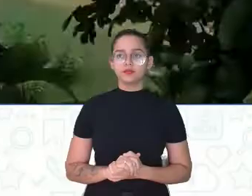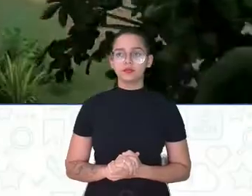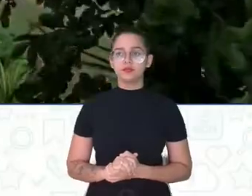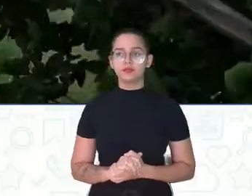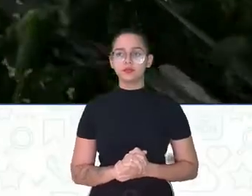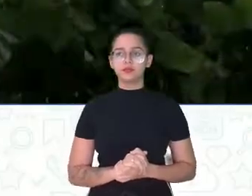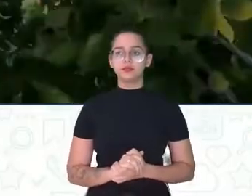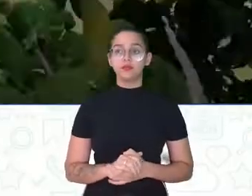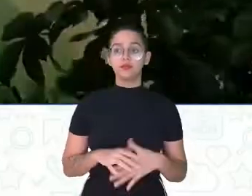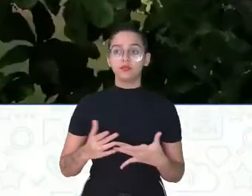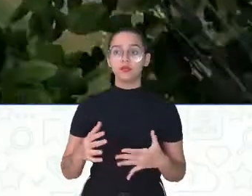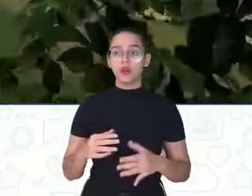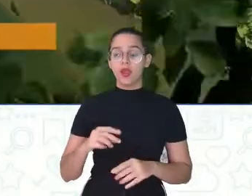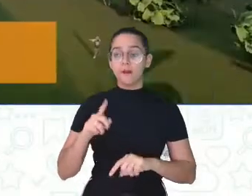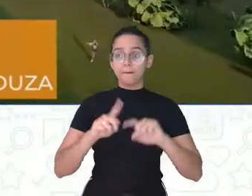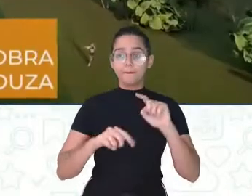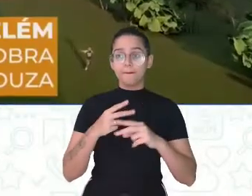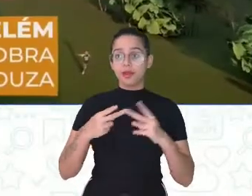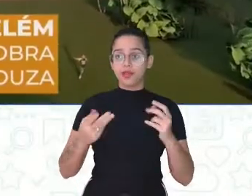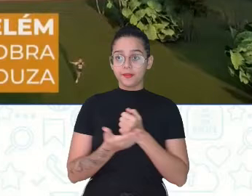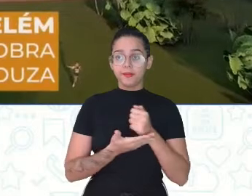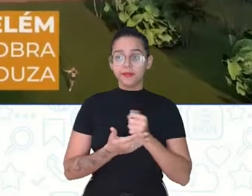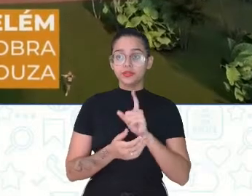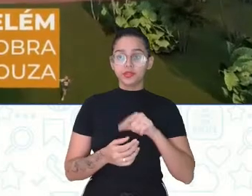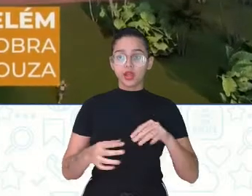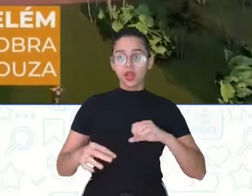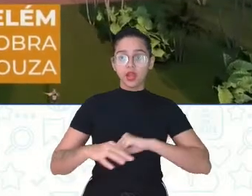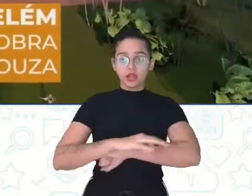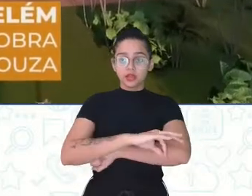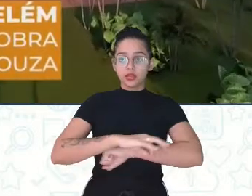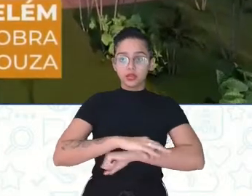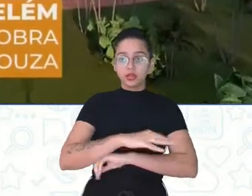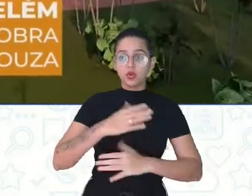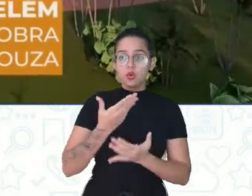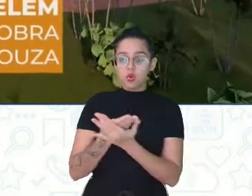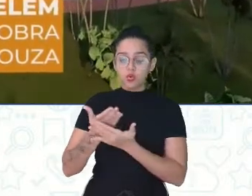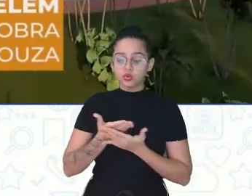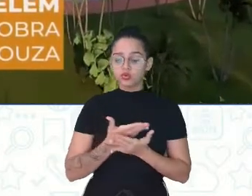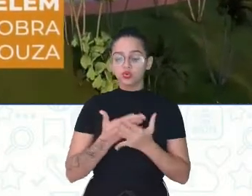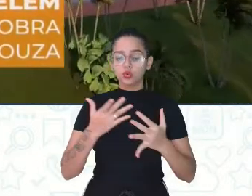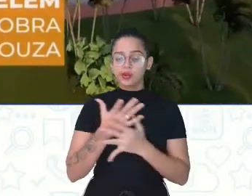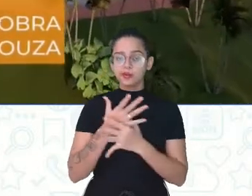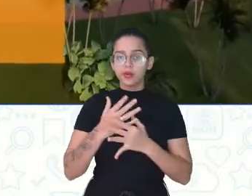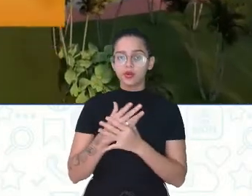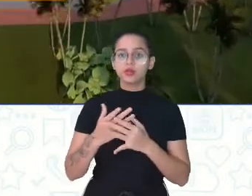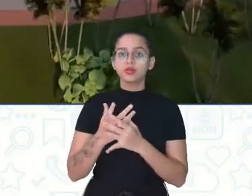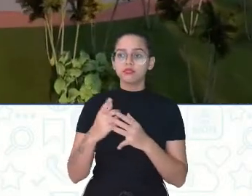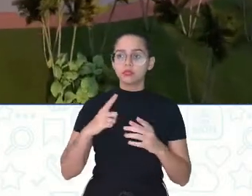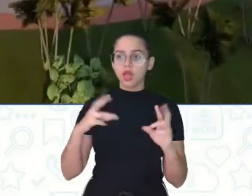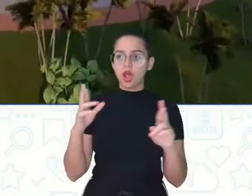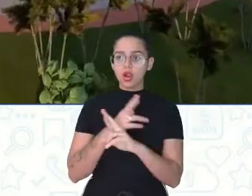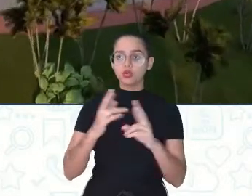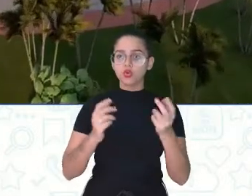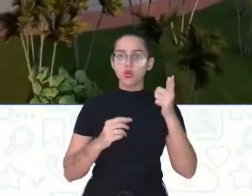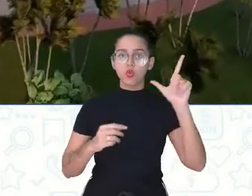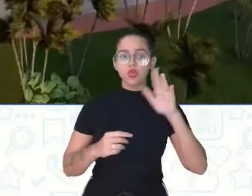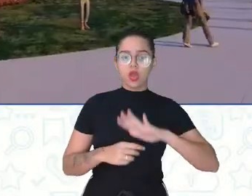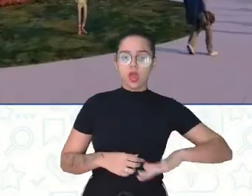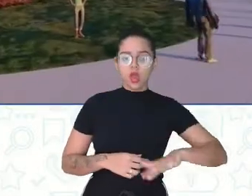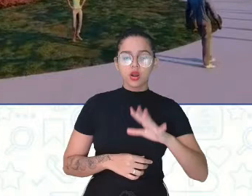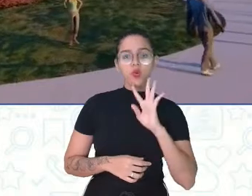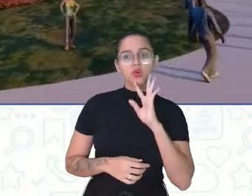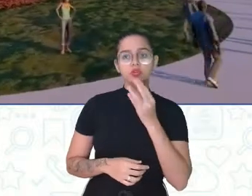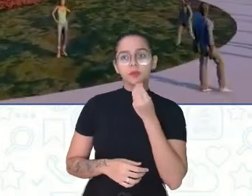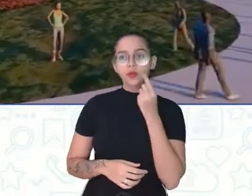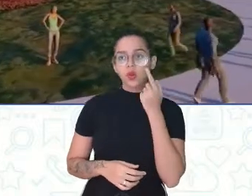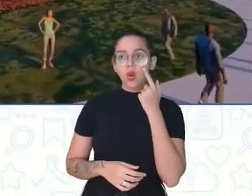Apesar da matéria-prima do urbanismo ser a arquitetura, o estudo do urbanismo dialoga com outras áreas de